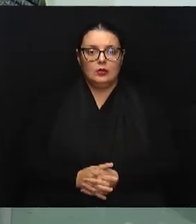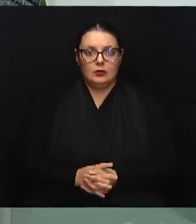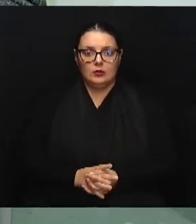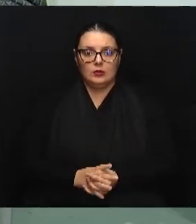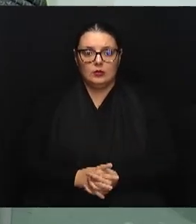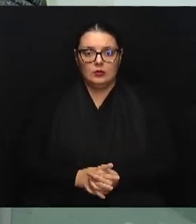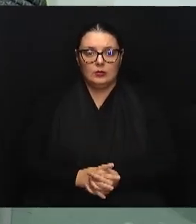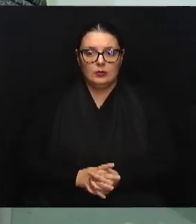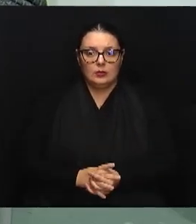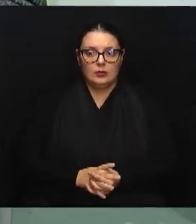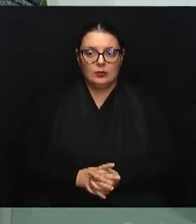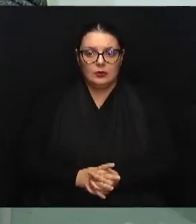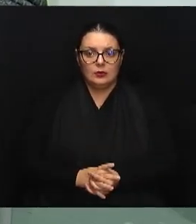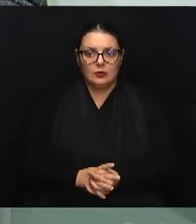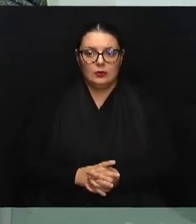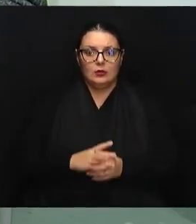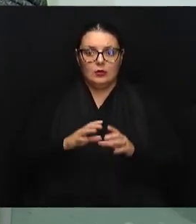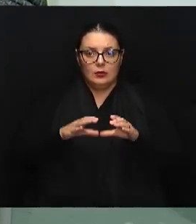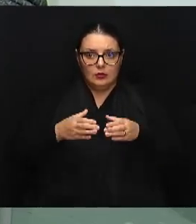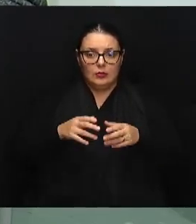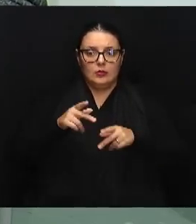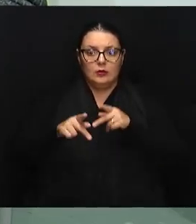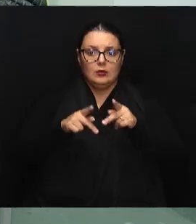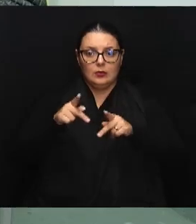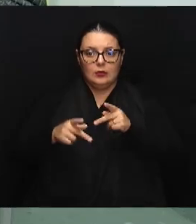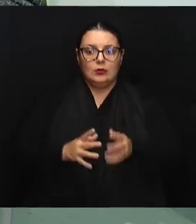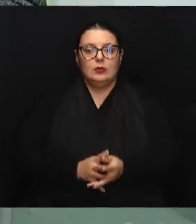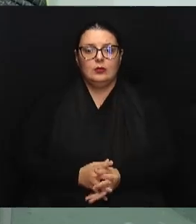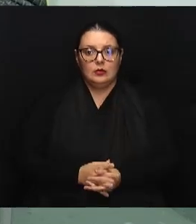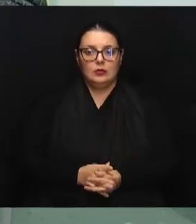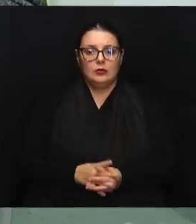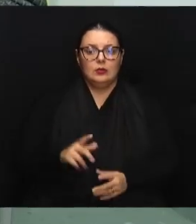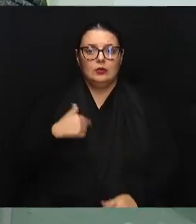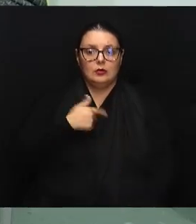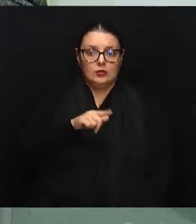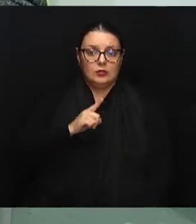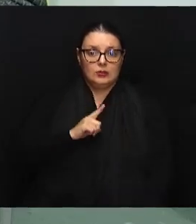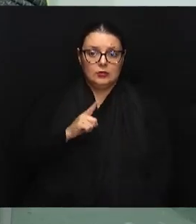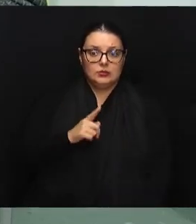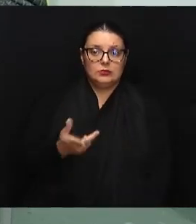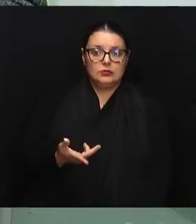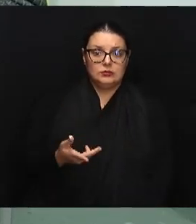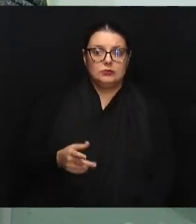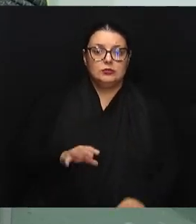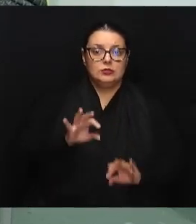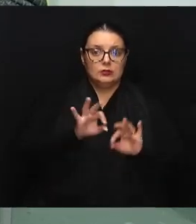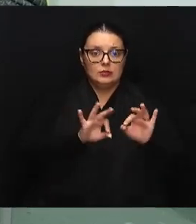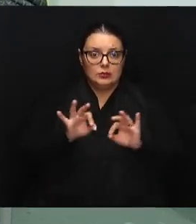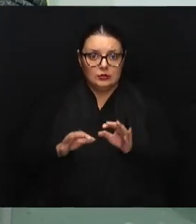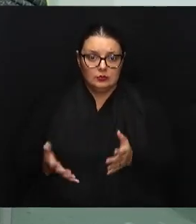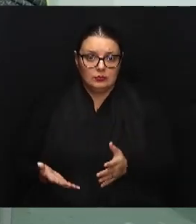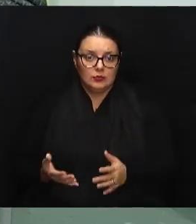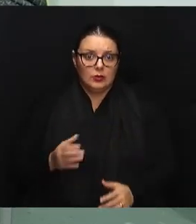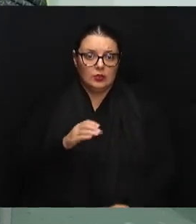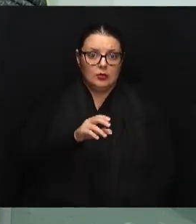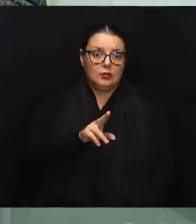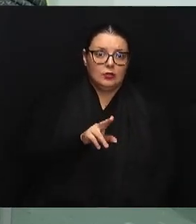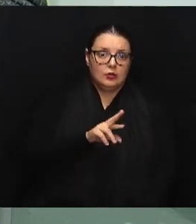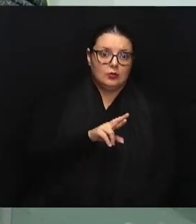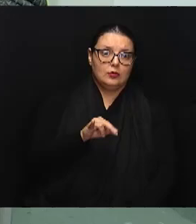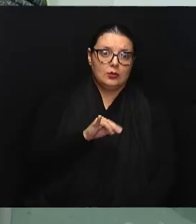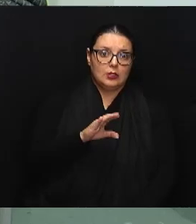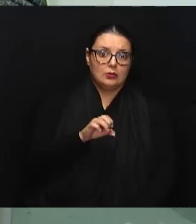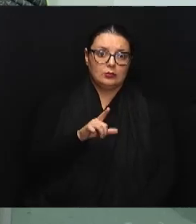a comunidade, com a população. Nós temos os projetos também de curricularização da